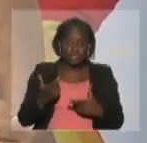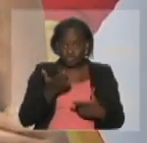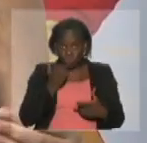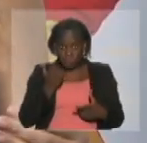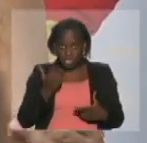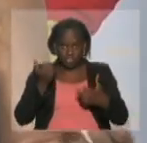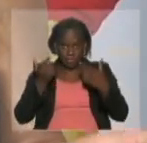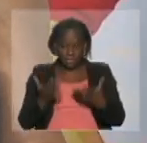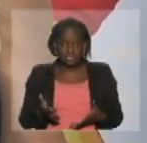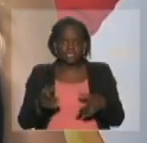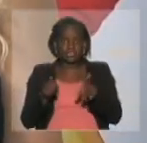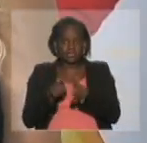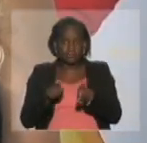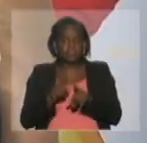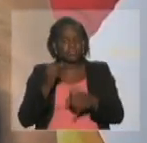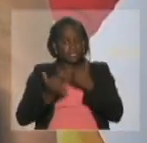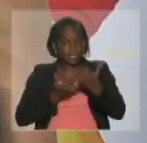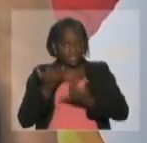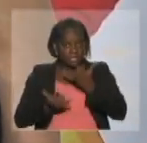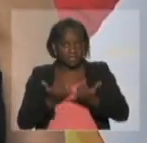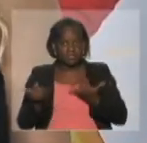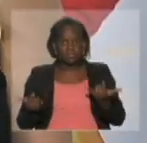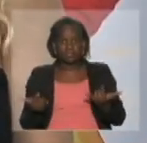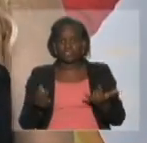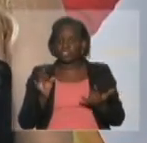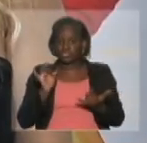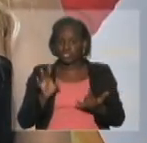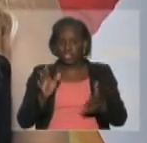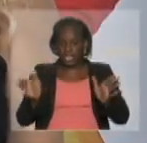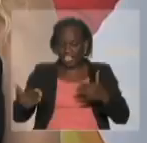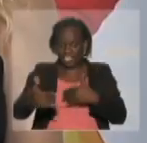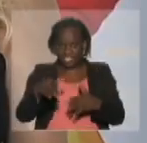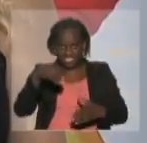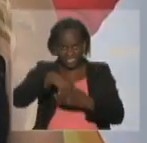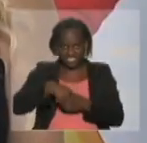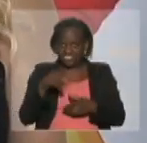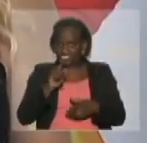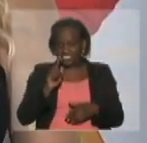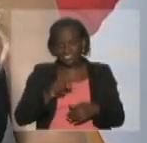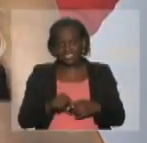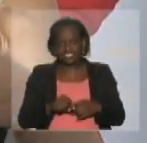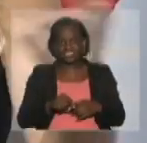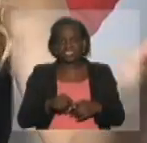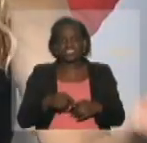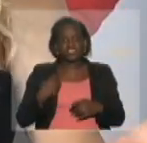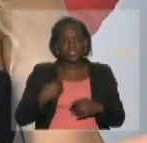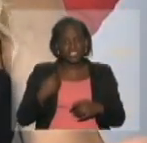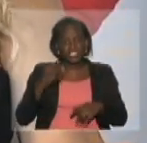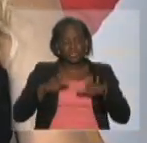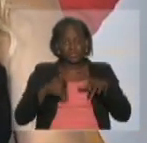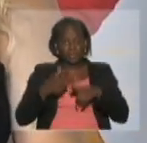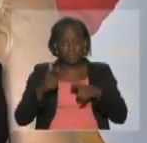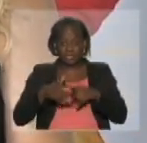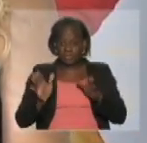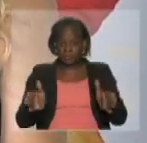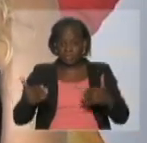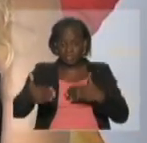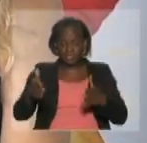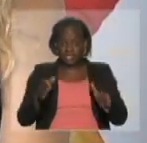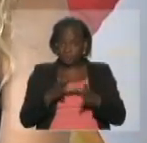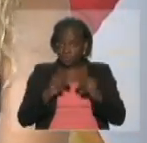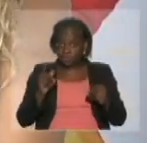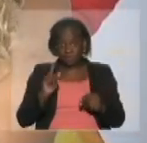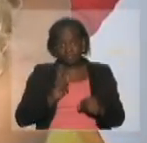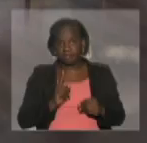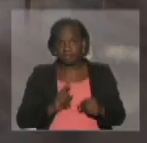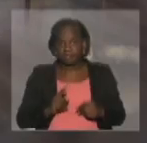alimentos, mas os brinquedos também, né? Nem sempre vai vir na caixa. Com certeza. Na vida, as soluções não vêm em caixa, né? Com tudo,